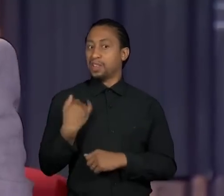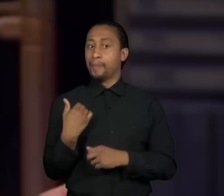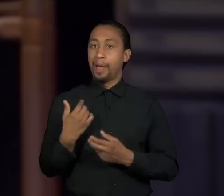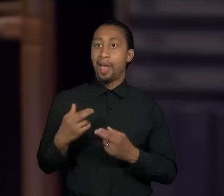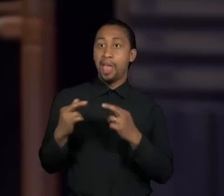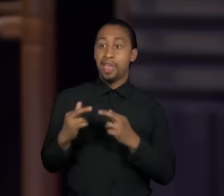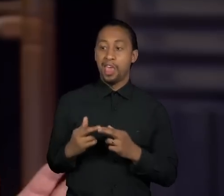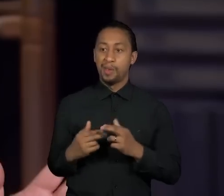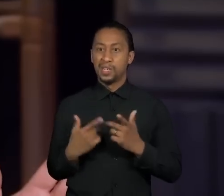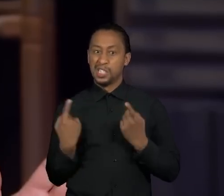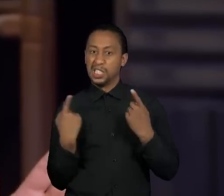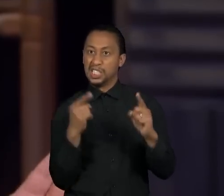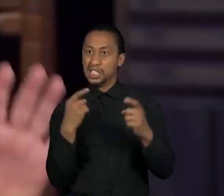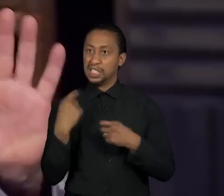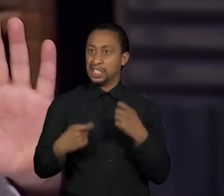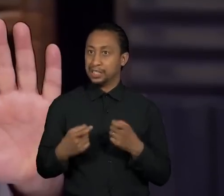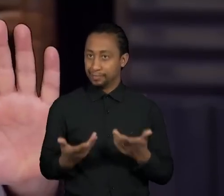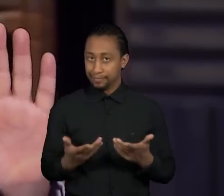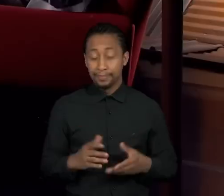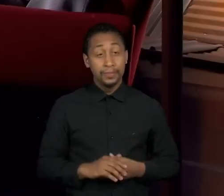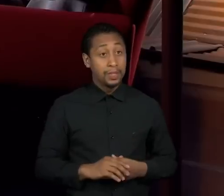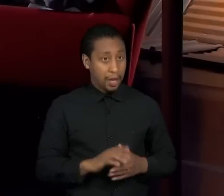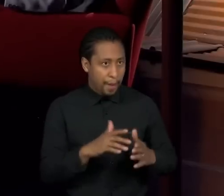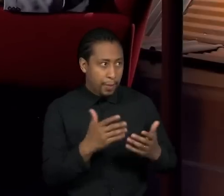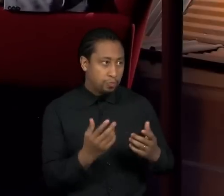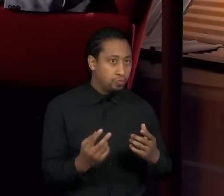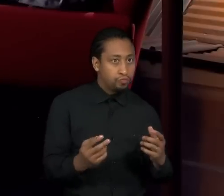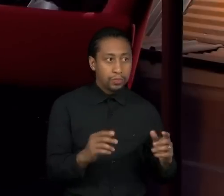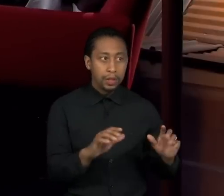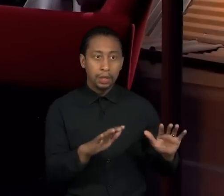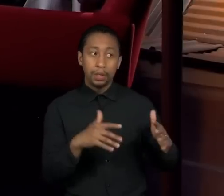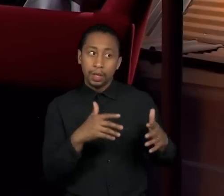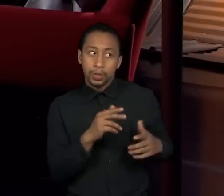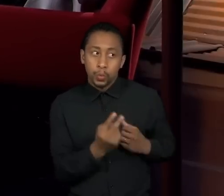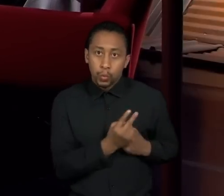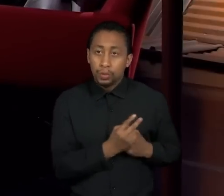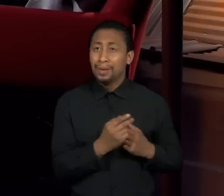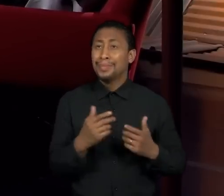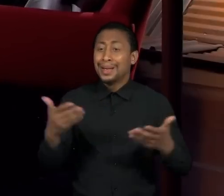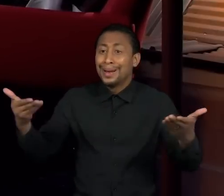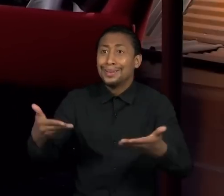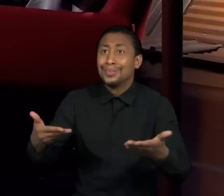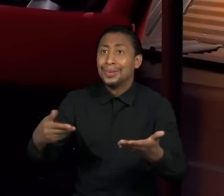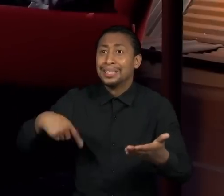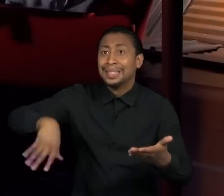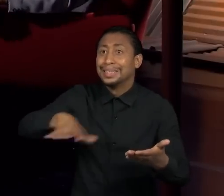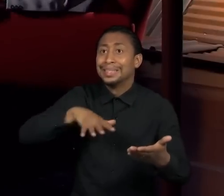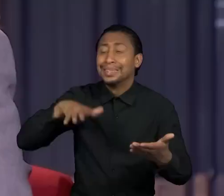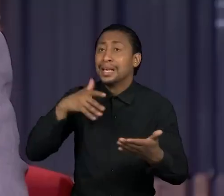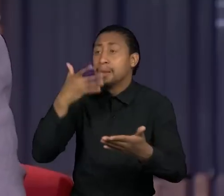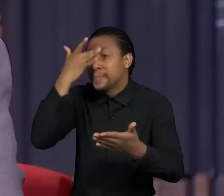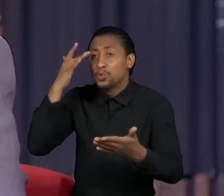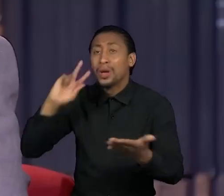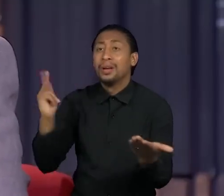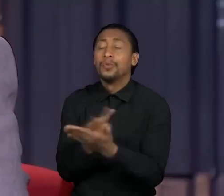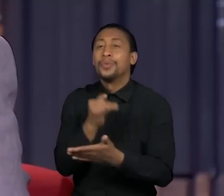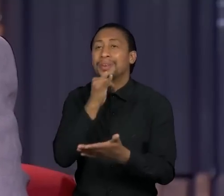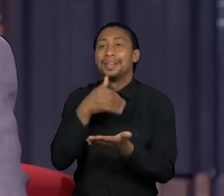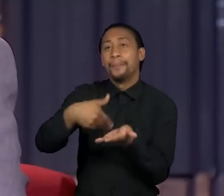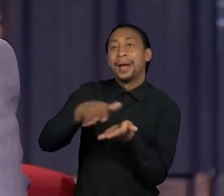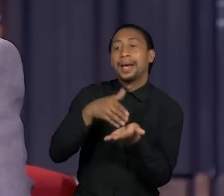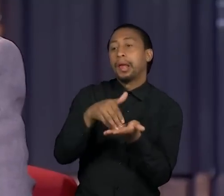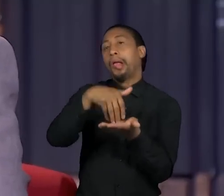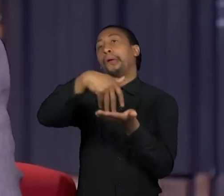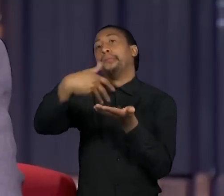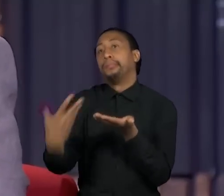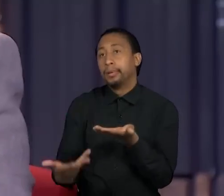uma neutralização. Só que aí chegou pro lado de cá e a galera tá usando em qualquer contexto. Qualquer. Tipo assim, poxa, caiu minha lata de margarina